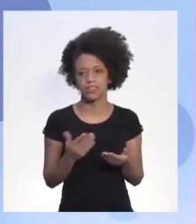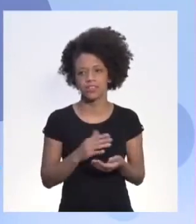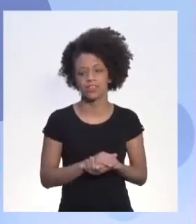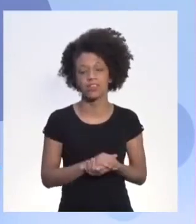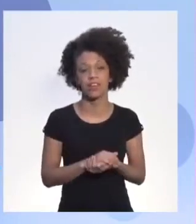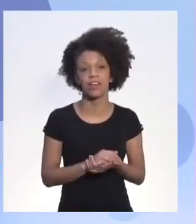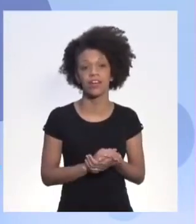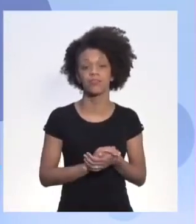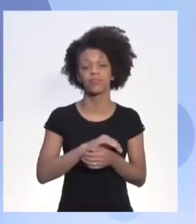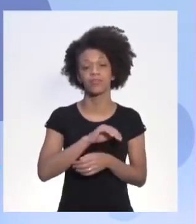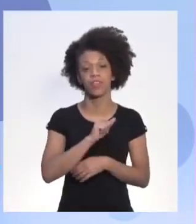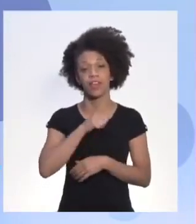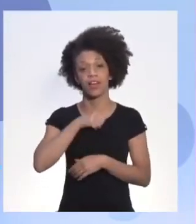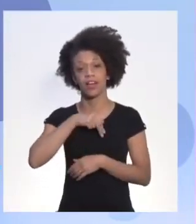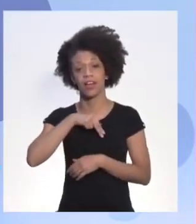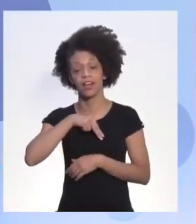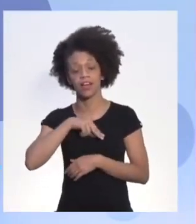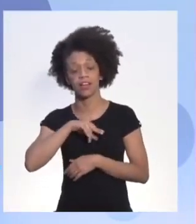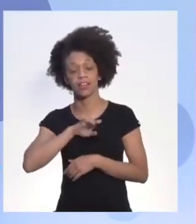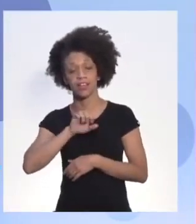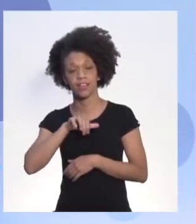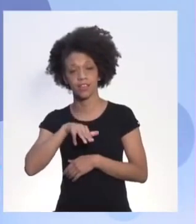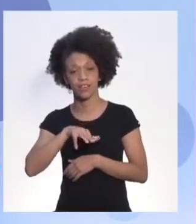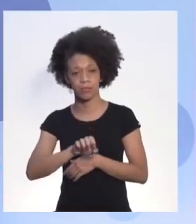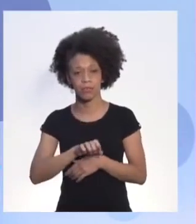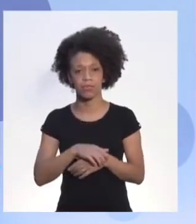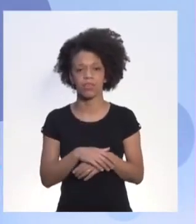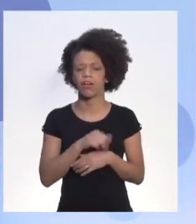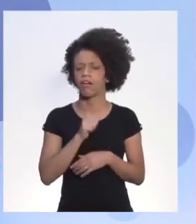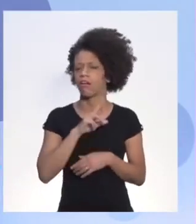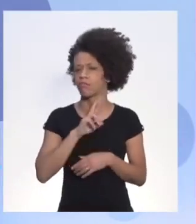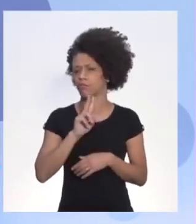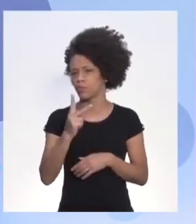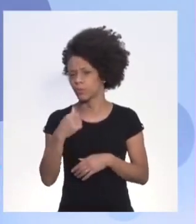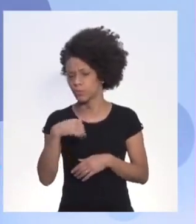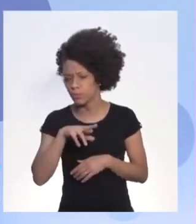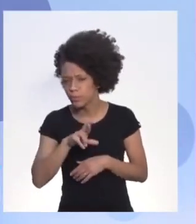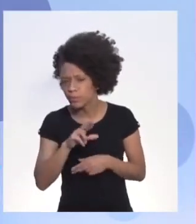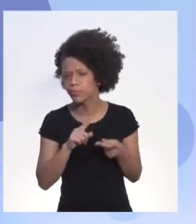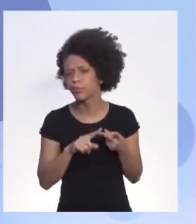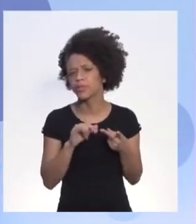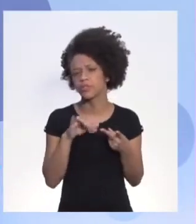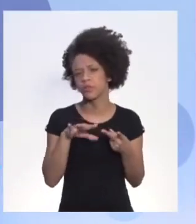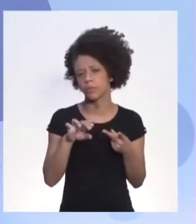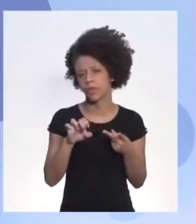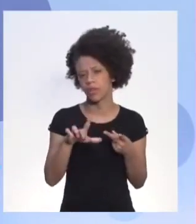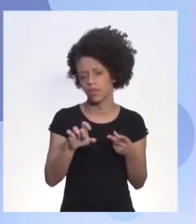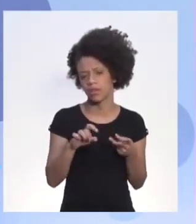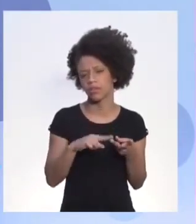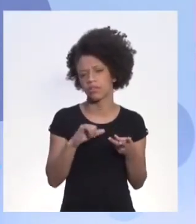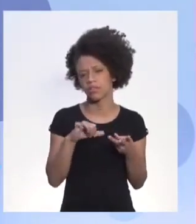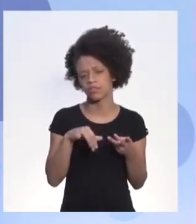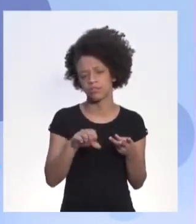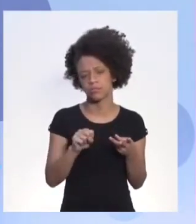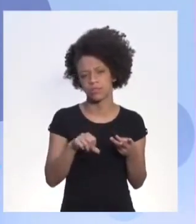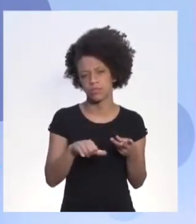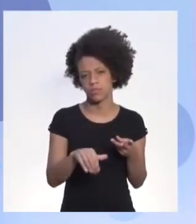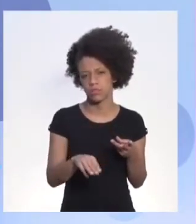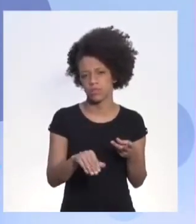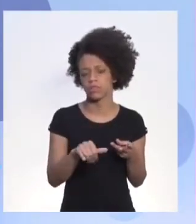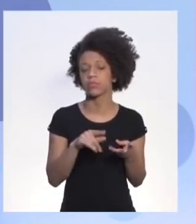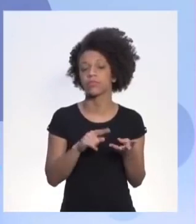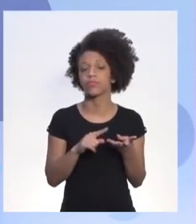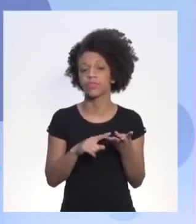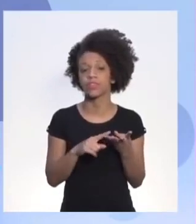galerinha colocando a letra C aqui, a Rodo, o Arthur, a Isabelle, Yasmin, Lucas, e aqui também o sobrinho